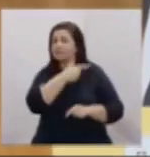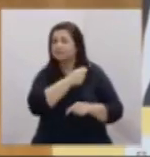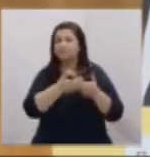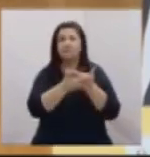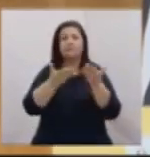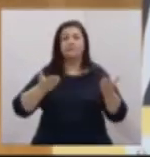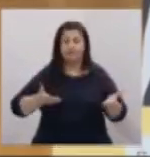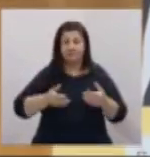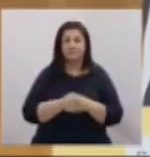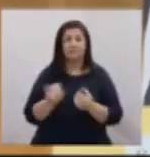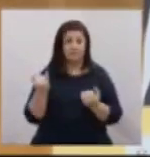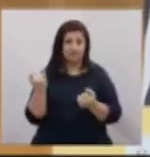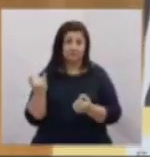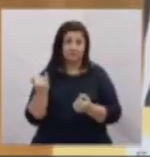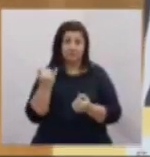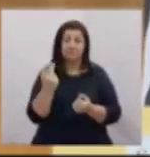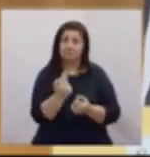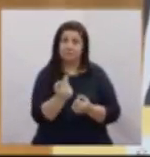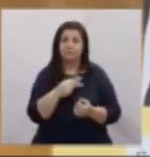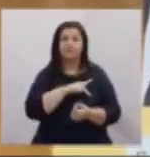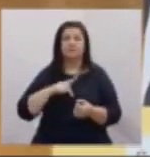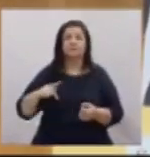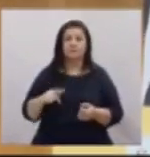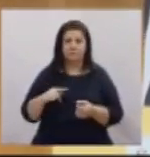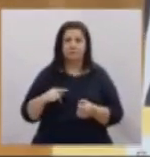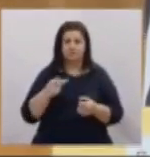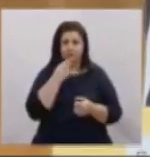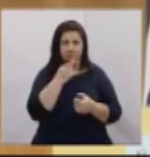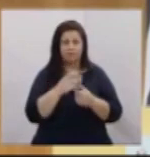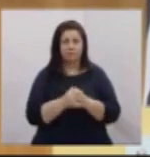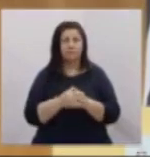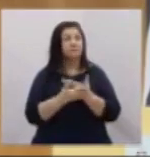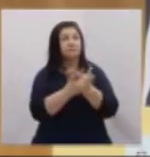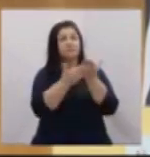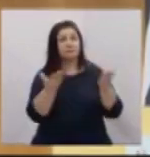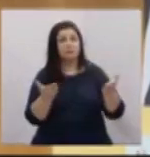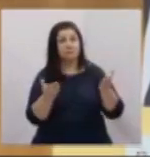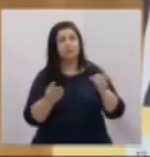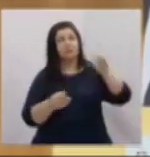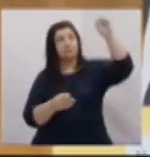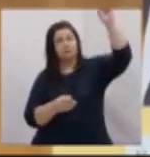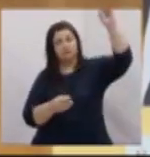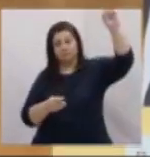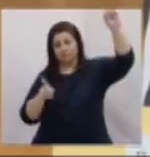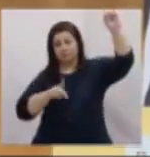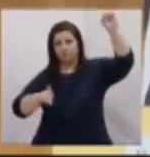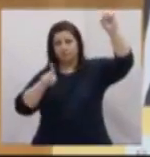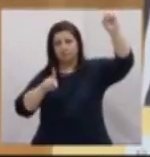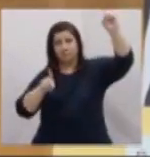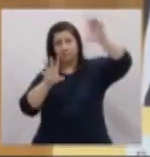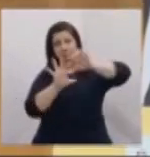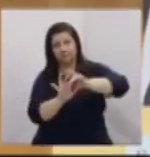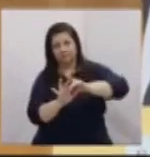fazem, que é igual o pastor Rogério Timóteo falou, né, vocês têm a missão de ligar o homem ao dono do universo, que é o nosso